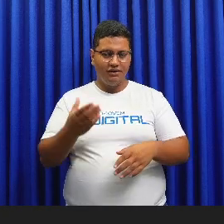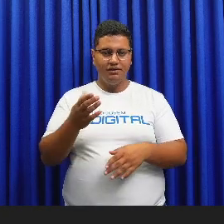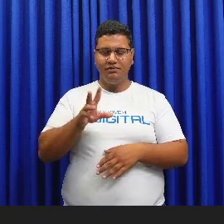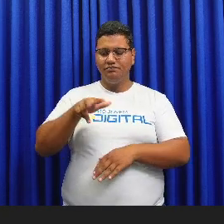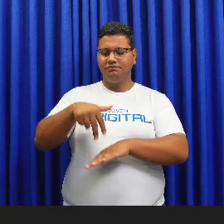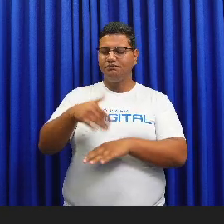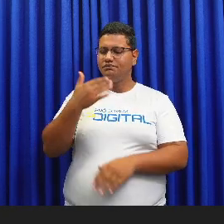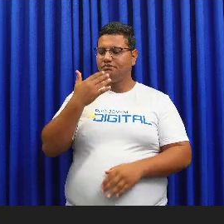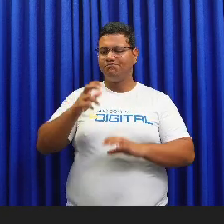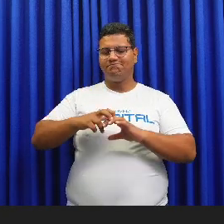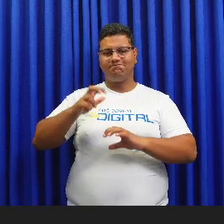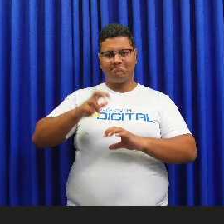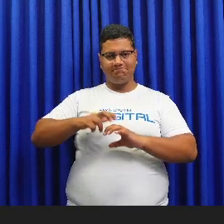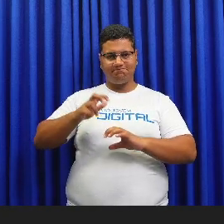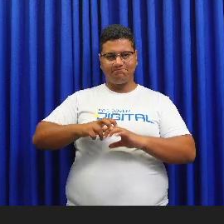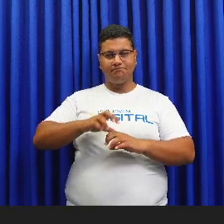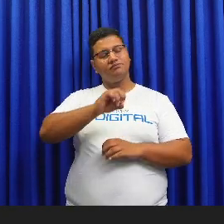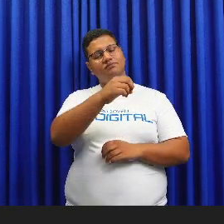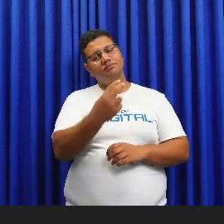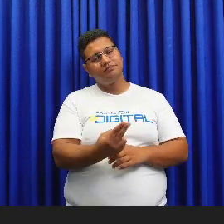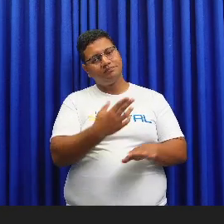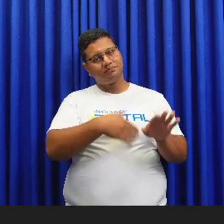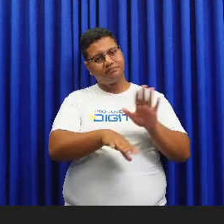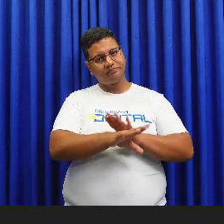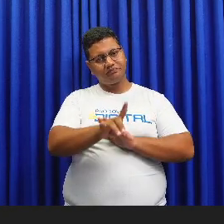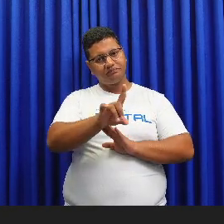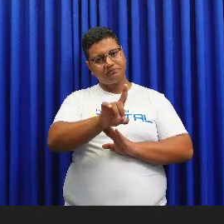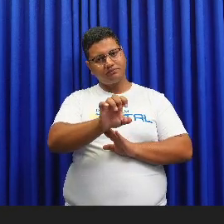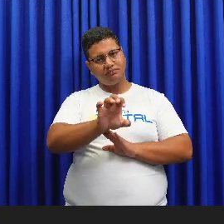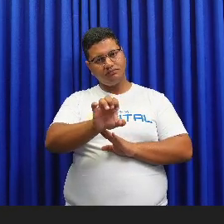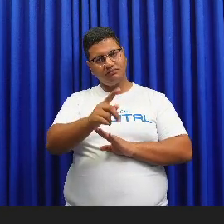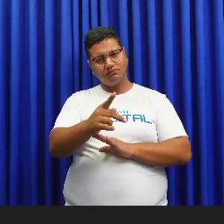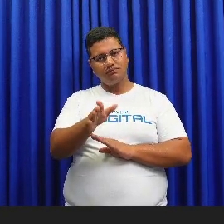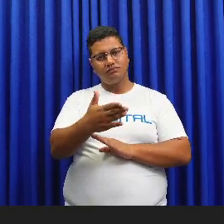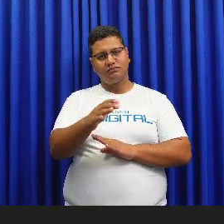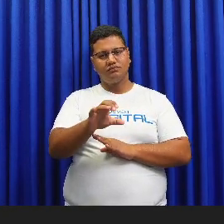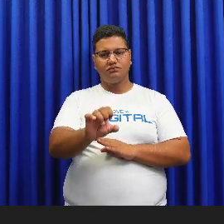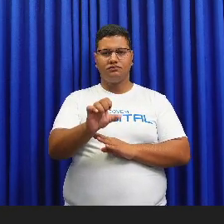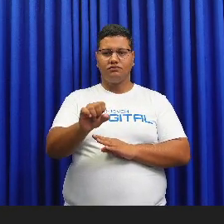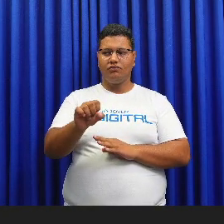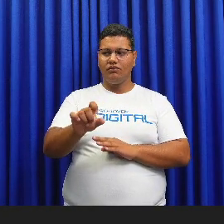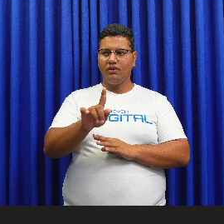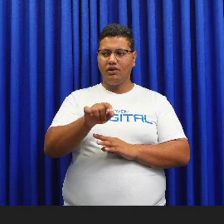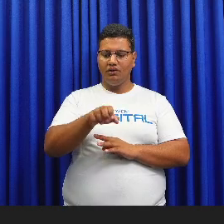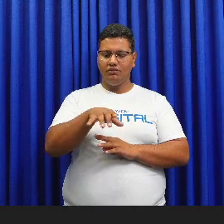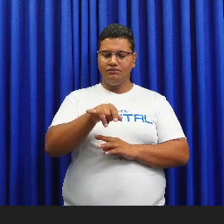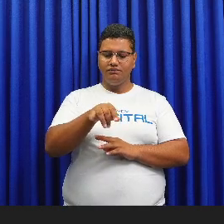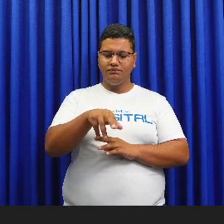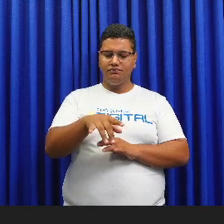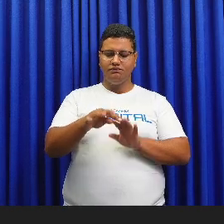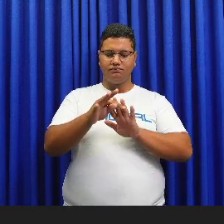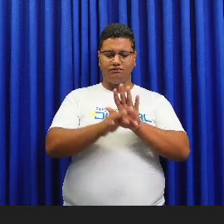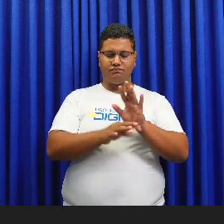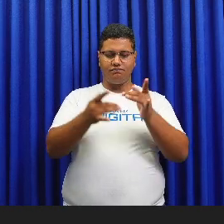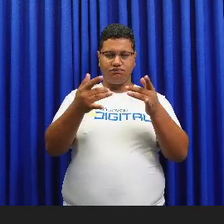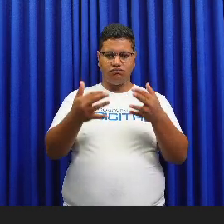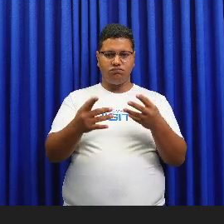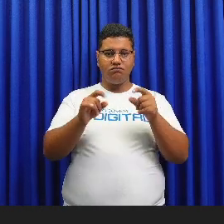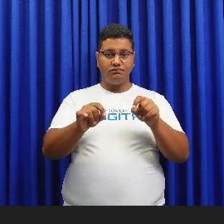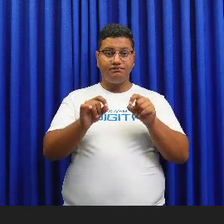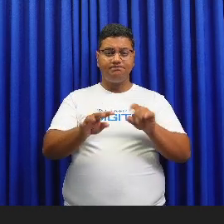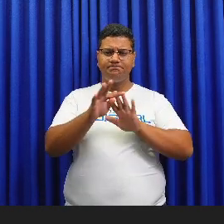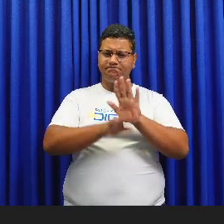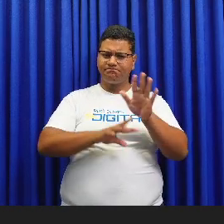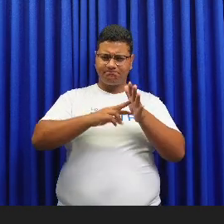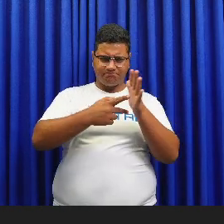para o ChatGPT, pode chegar para o DeepSeek, o Gemini, e colocar lá aquele prompt. Se você não sabe como é um prompt, o que é um